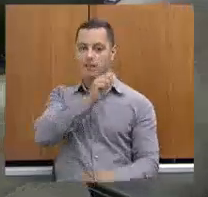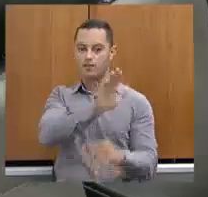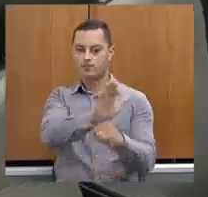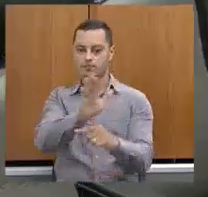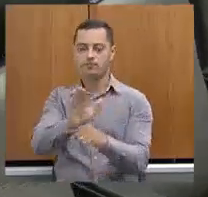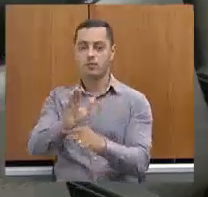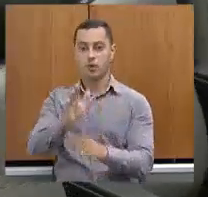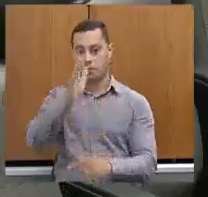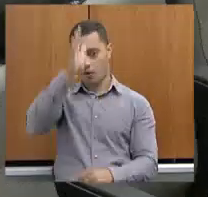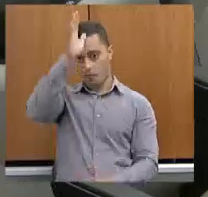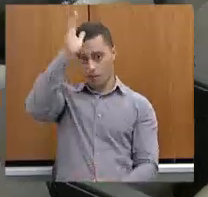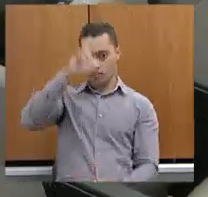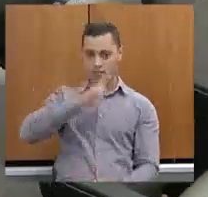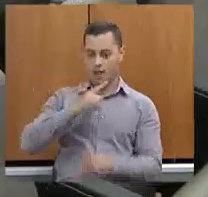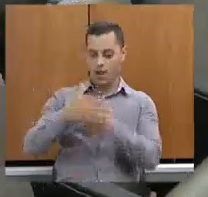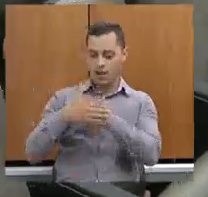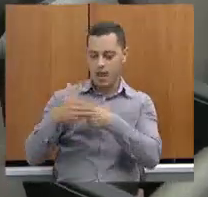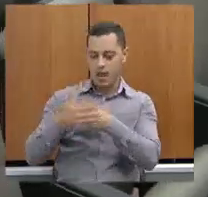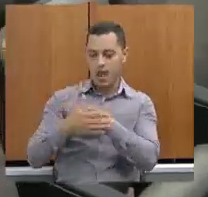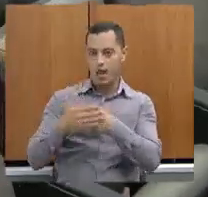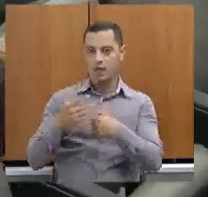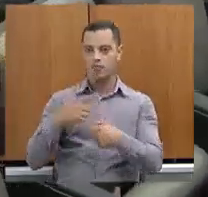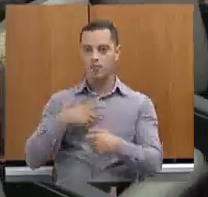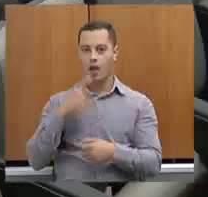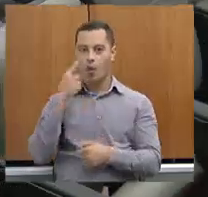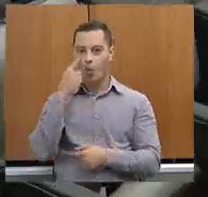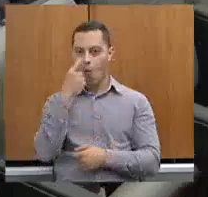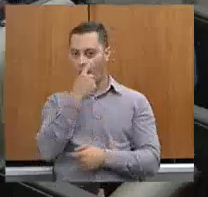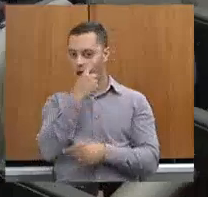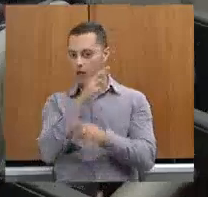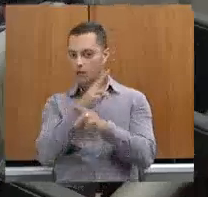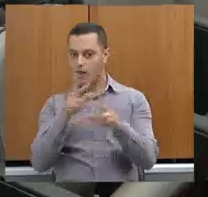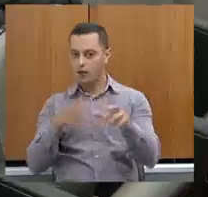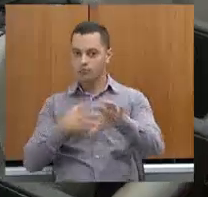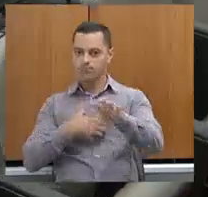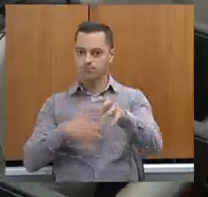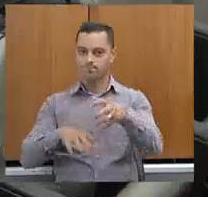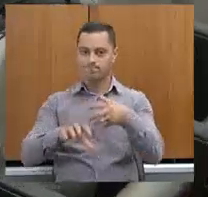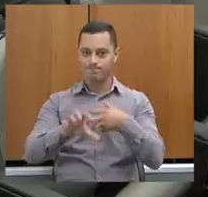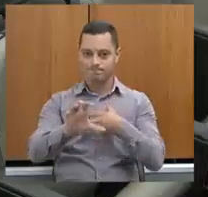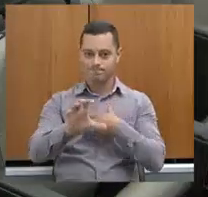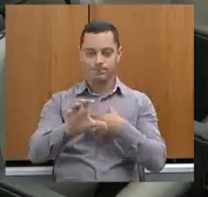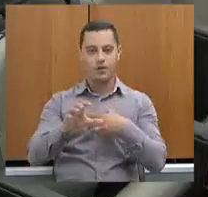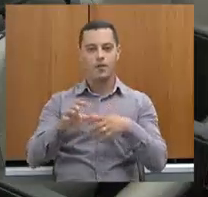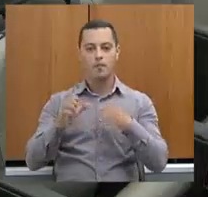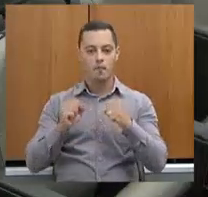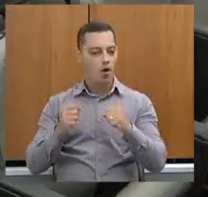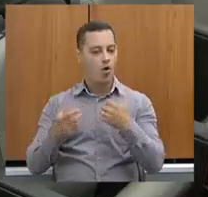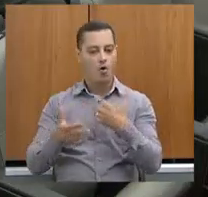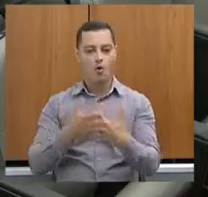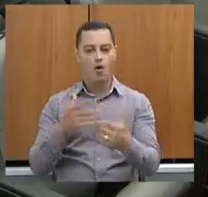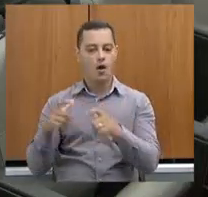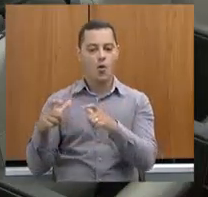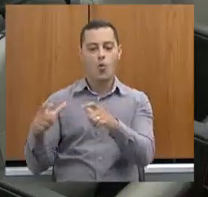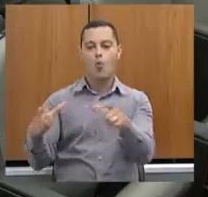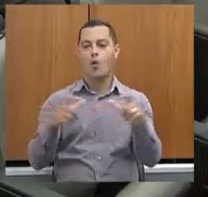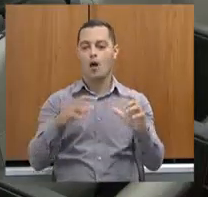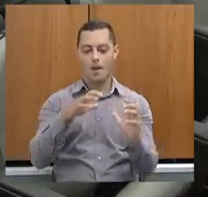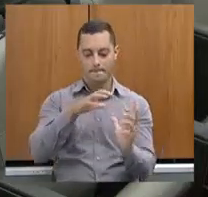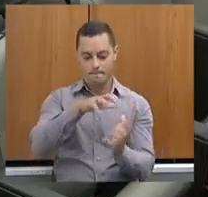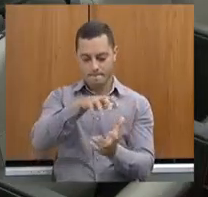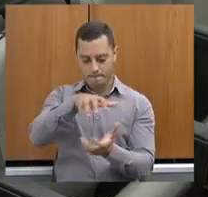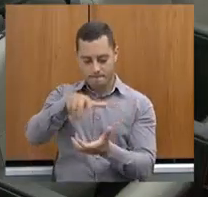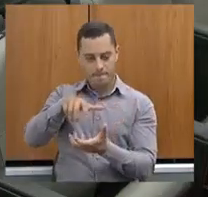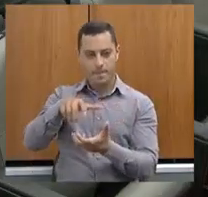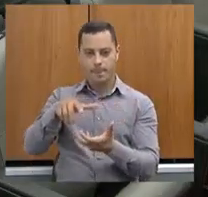o Carisma tem admiração tem um olhar completamente diferenciado em qualquer parte do mundo então bombeiro já tem isso que